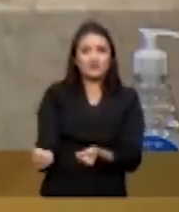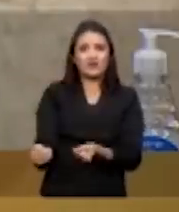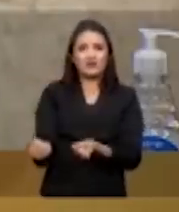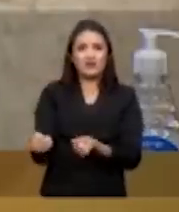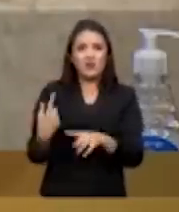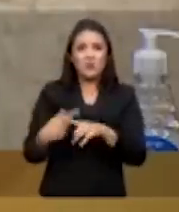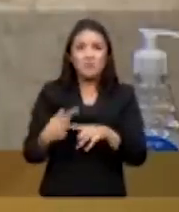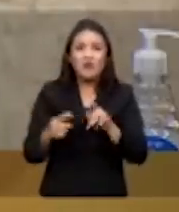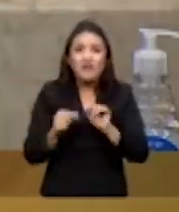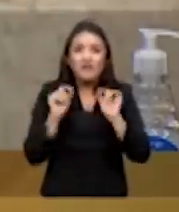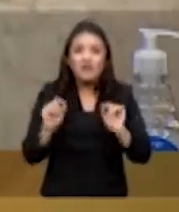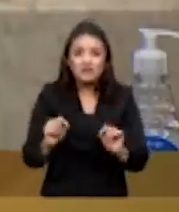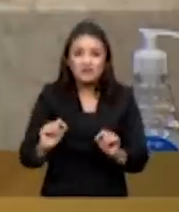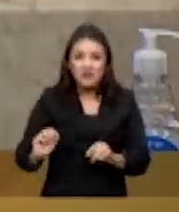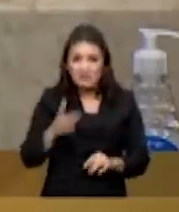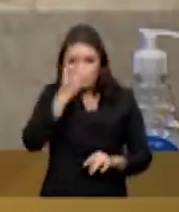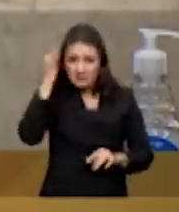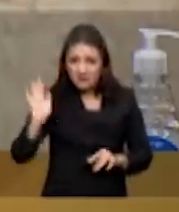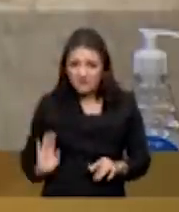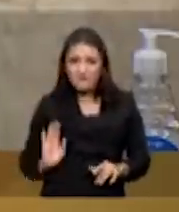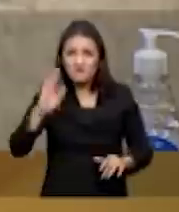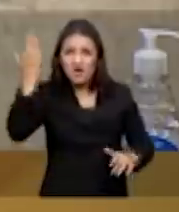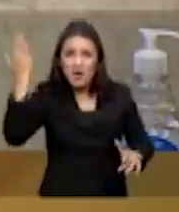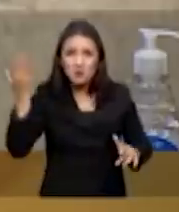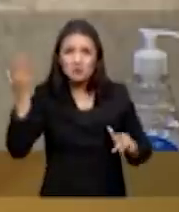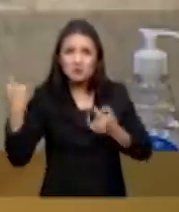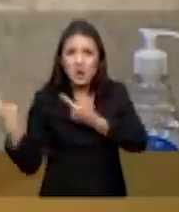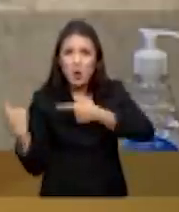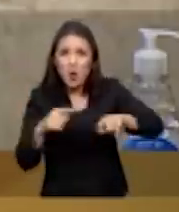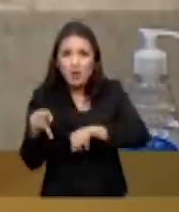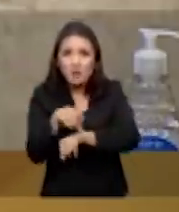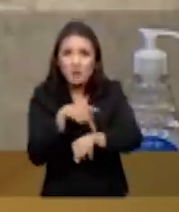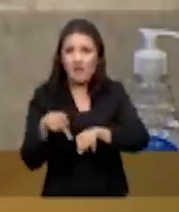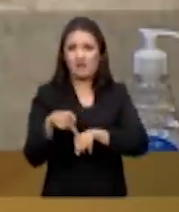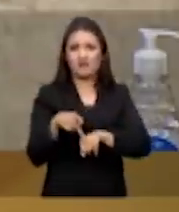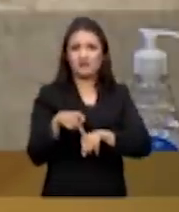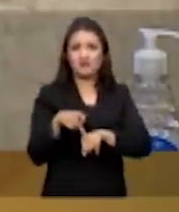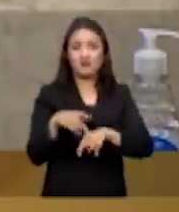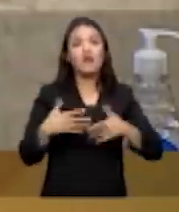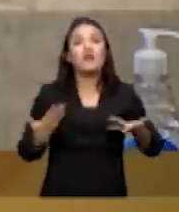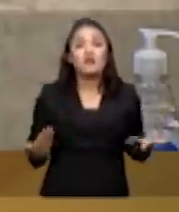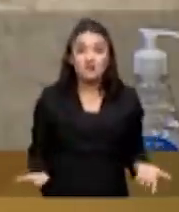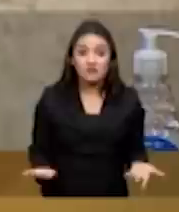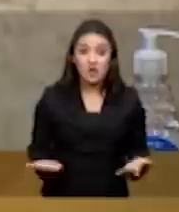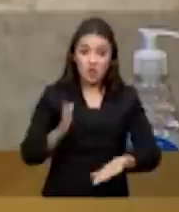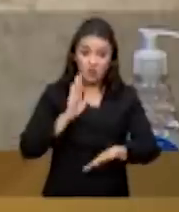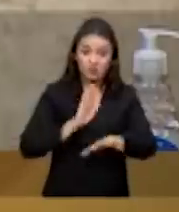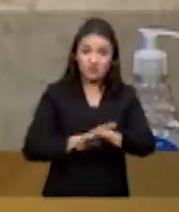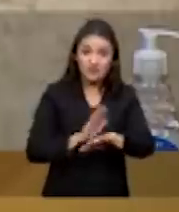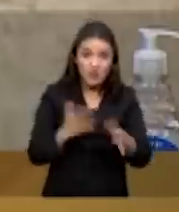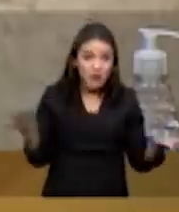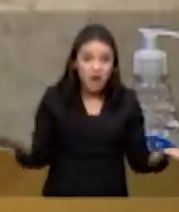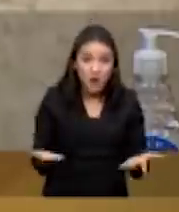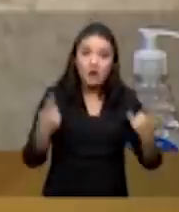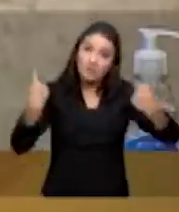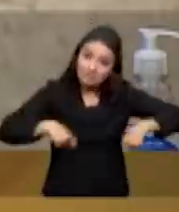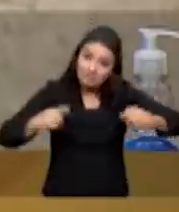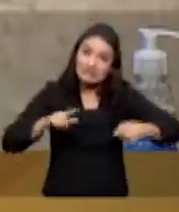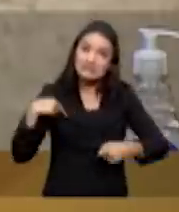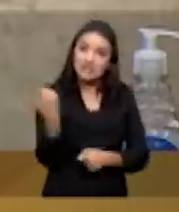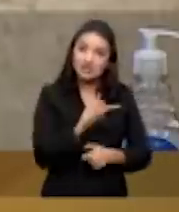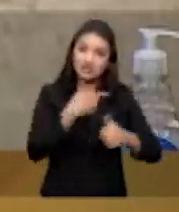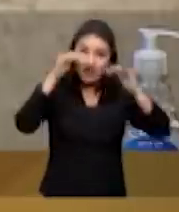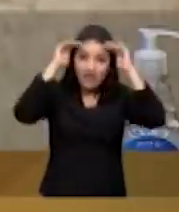falsos inimigos da nação. Mais do que nunca, o nosso tempo requer